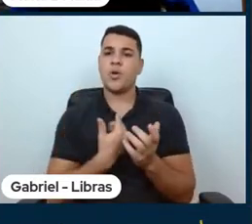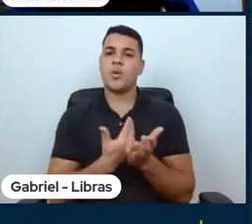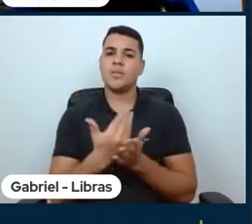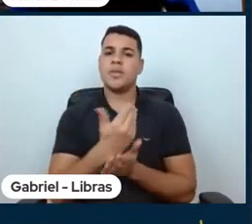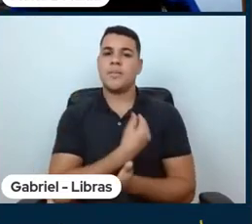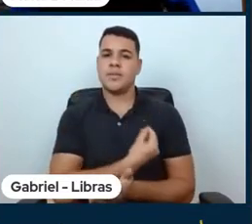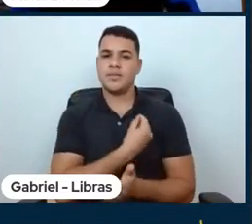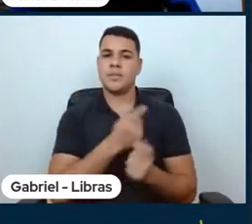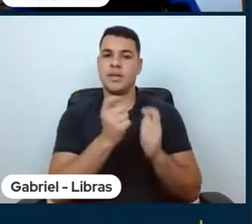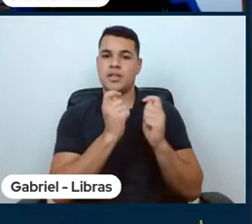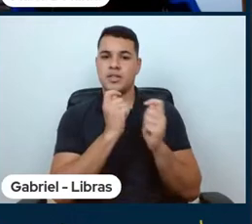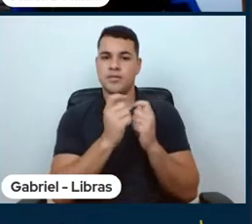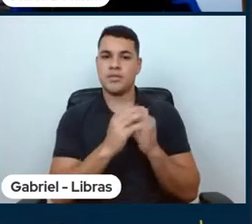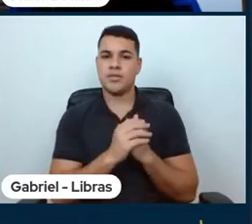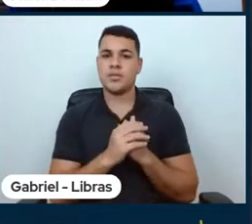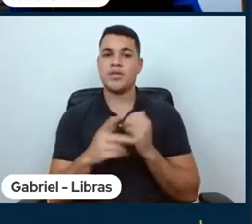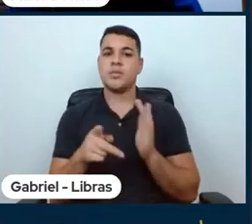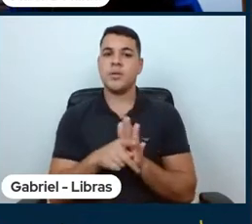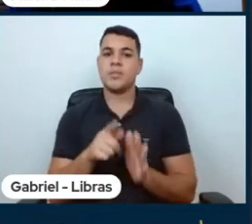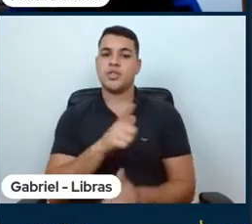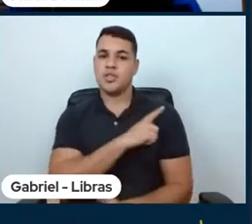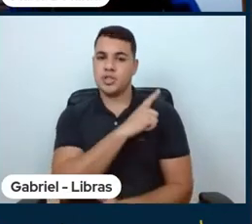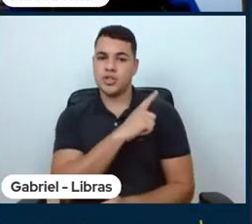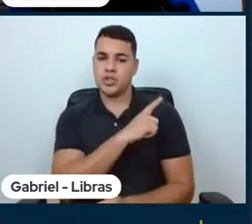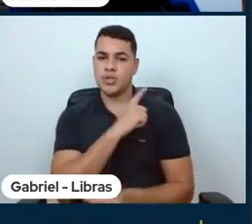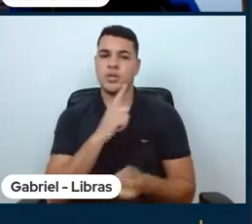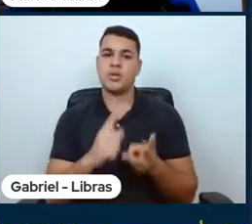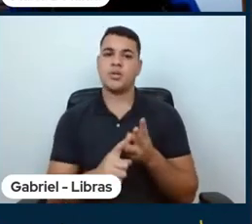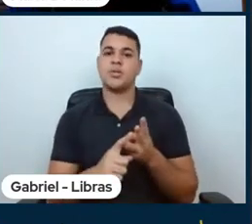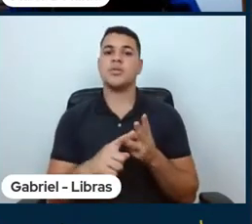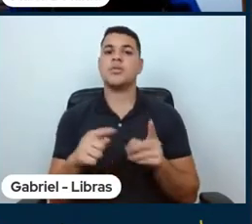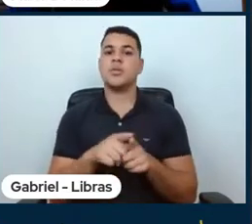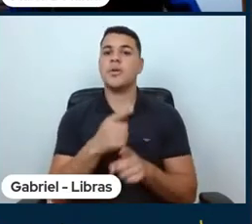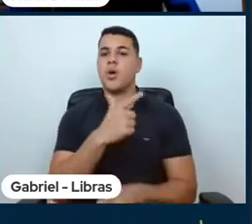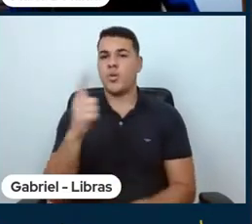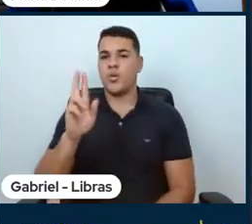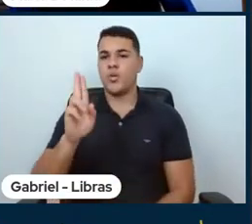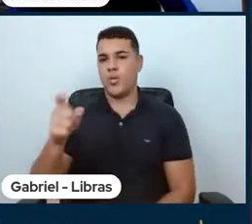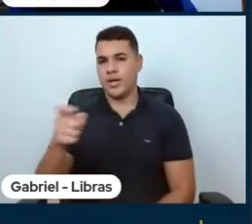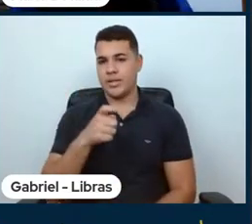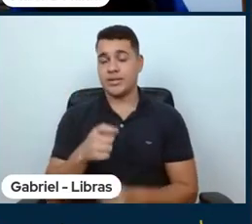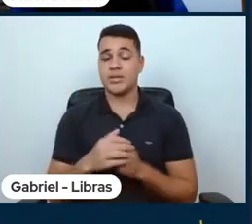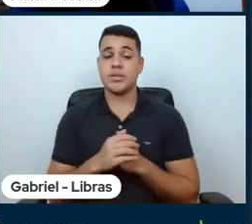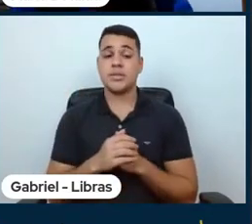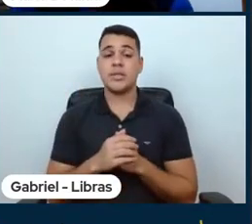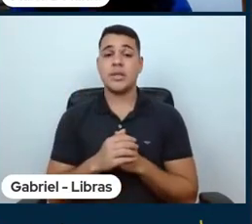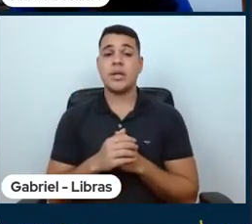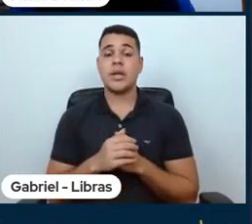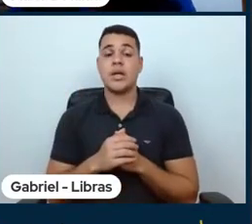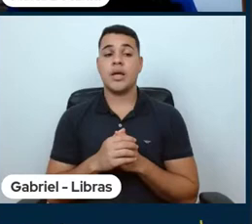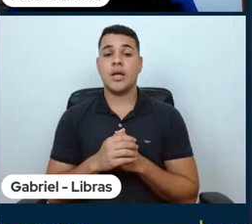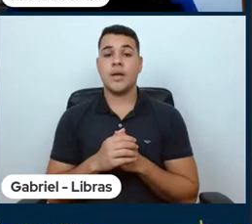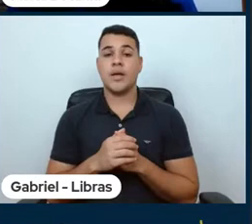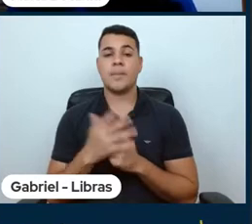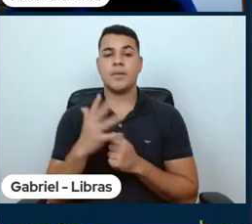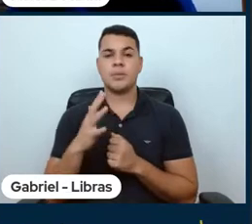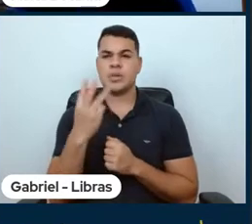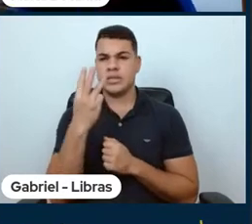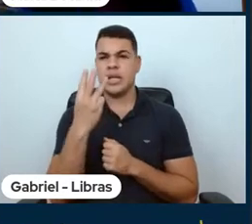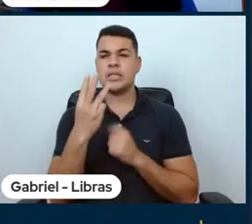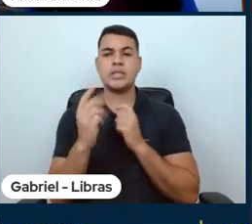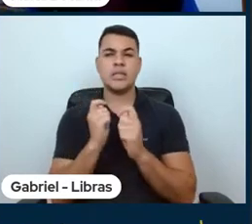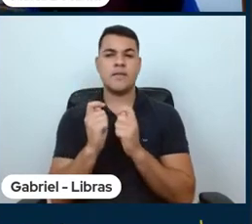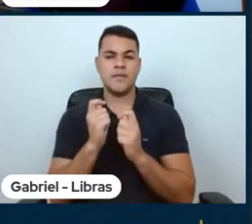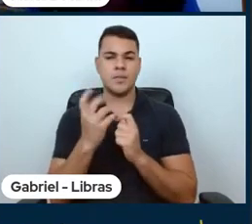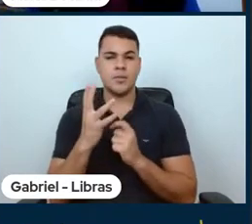com as gestões e outros writers, e fui, acho que foram